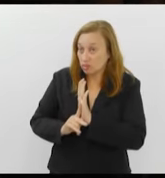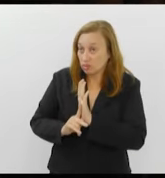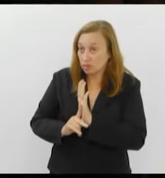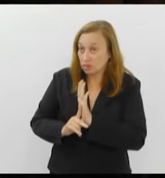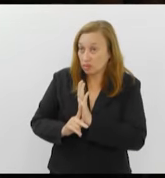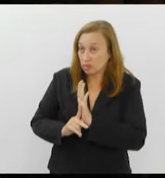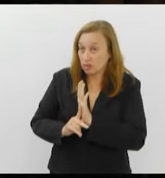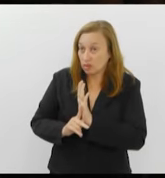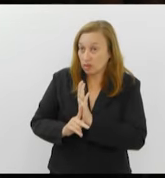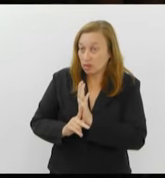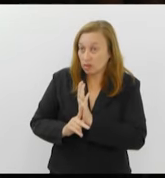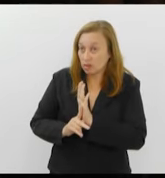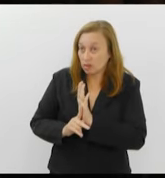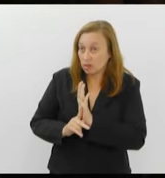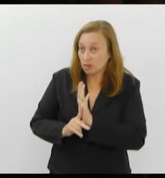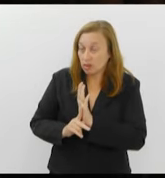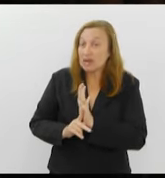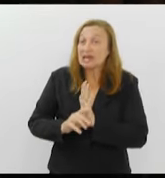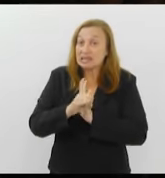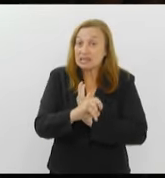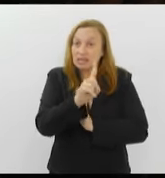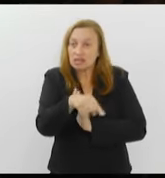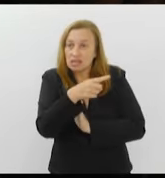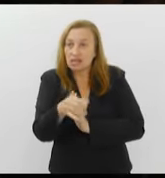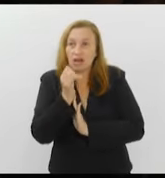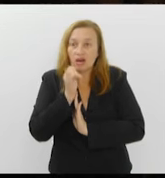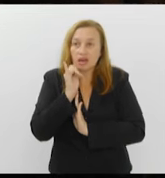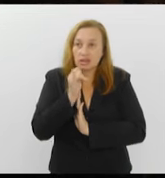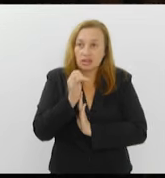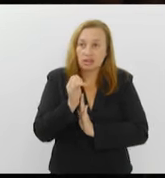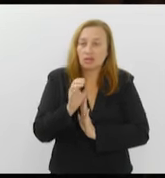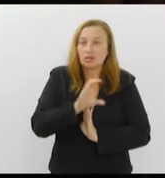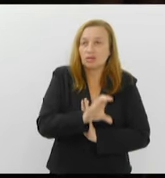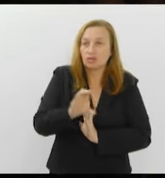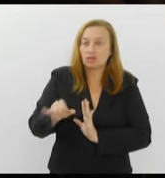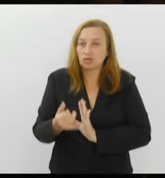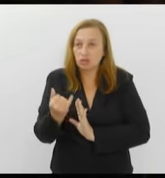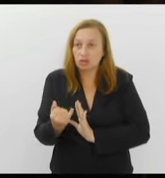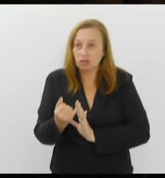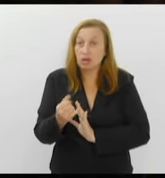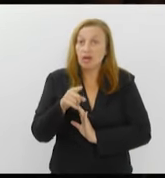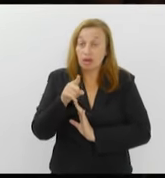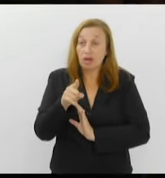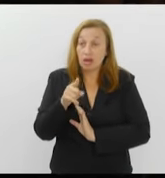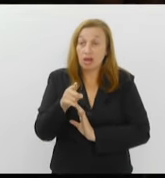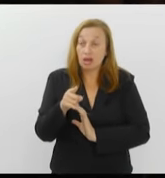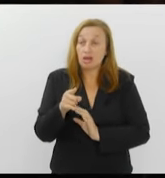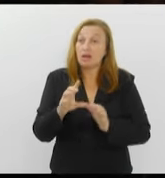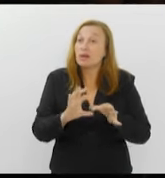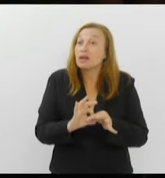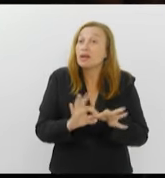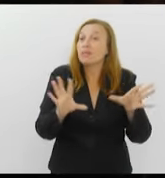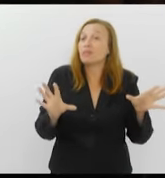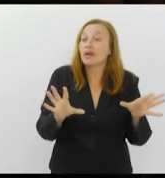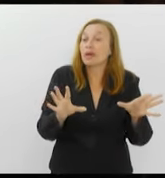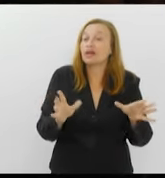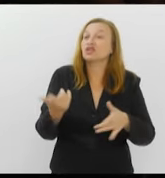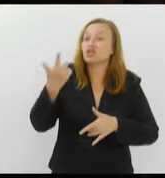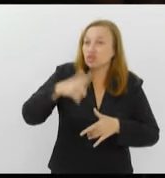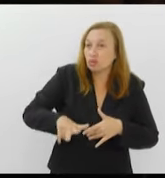né, se rejeitado o relatório da Comissão de Constituição e Justiça, ele busca permitir